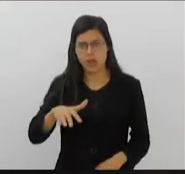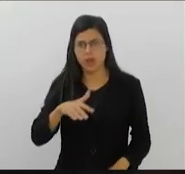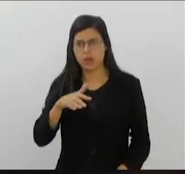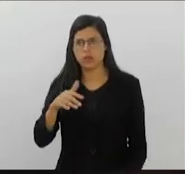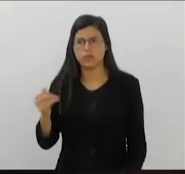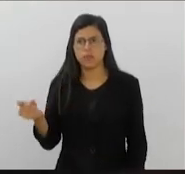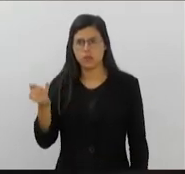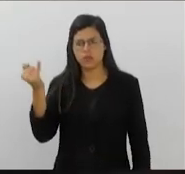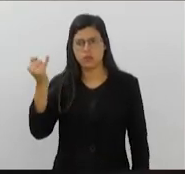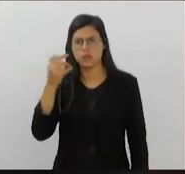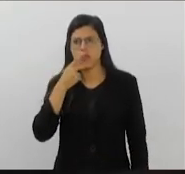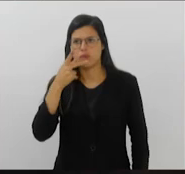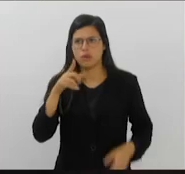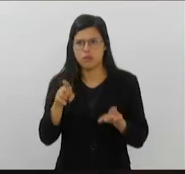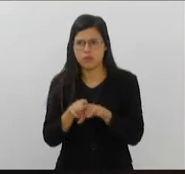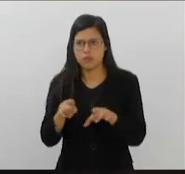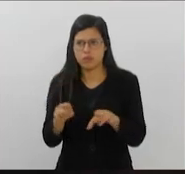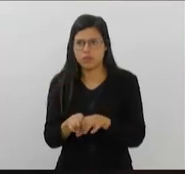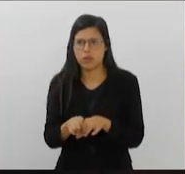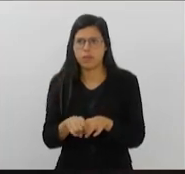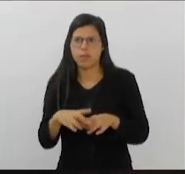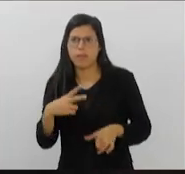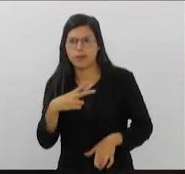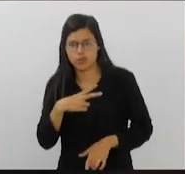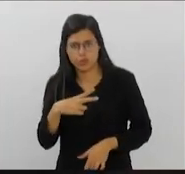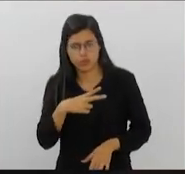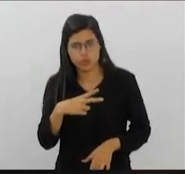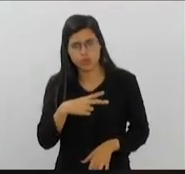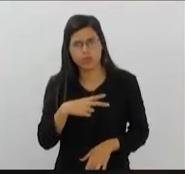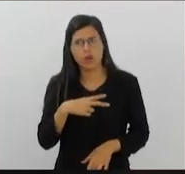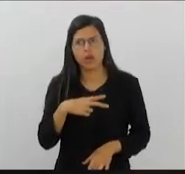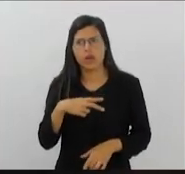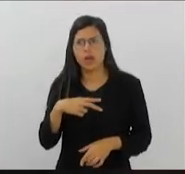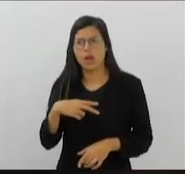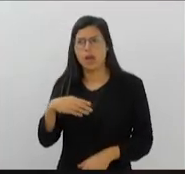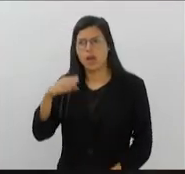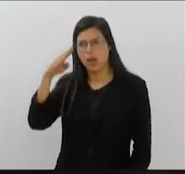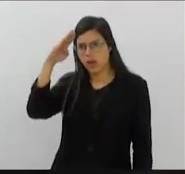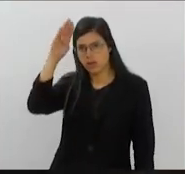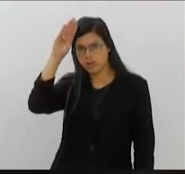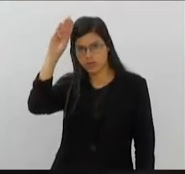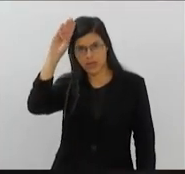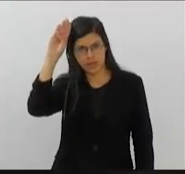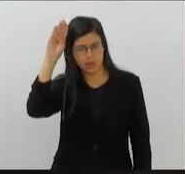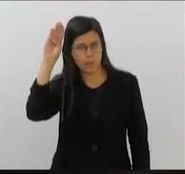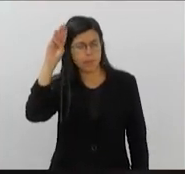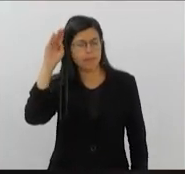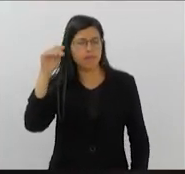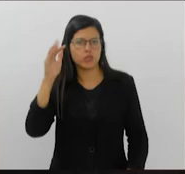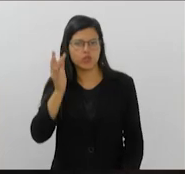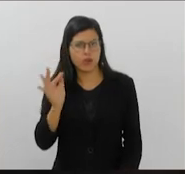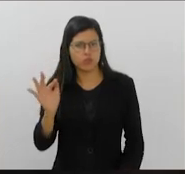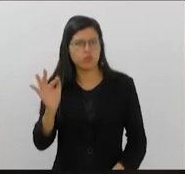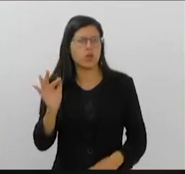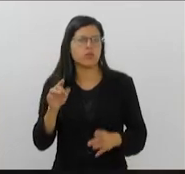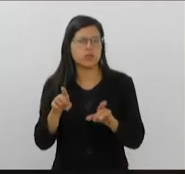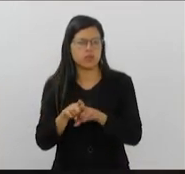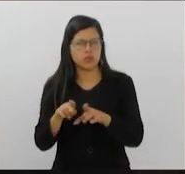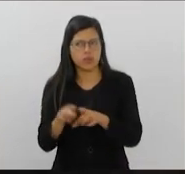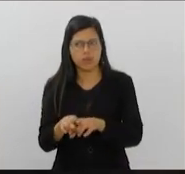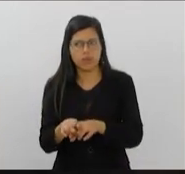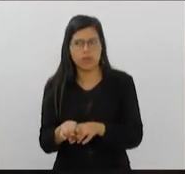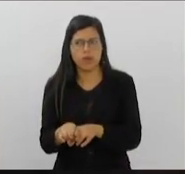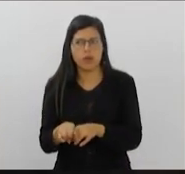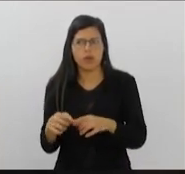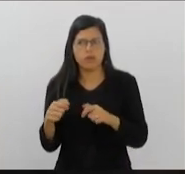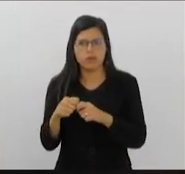iniciativa privada também, academia com seu conhecimento, a iniciativa privada também fazendo a sua adequação